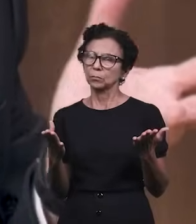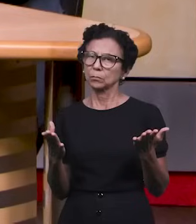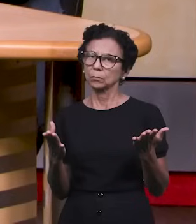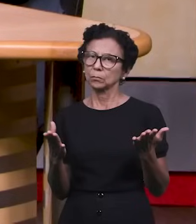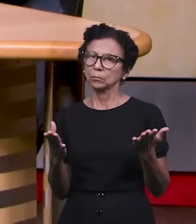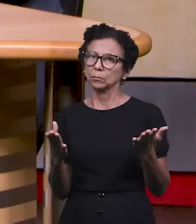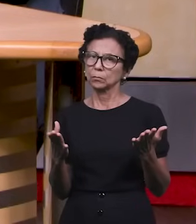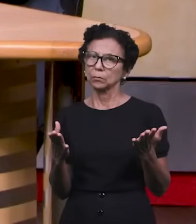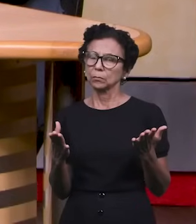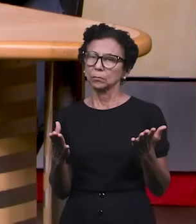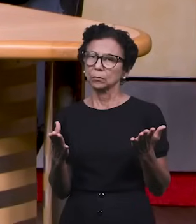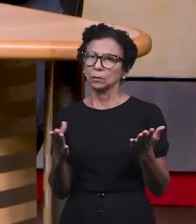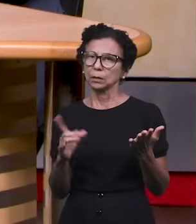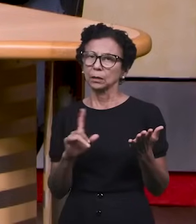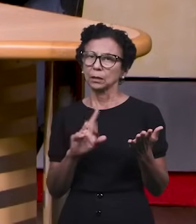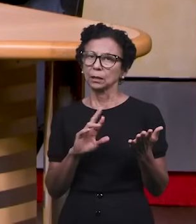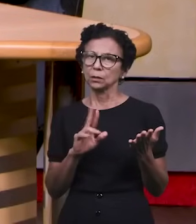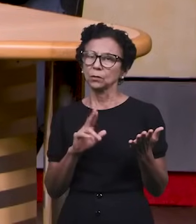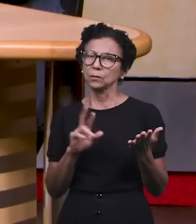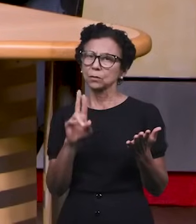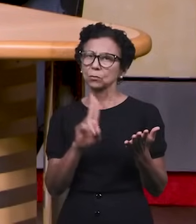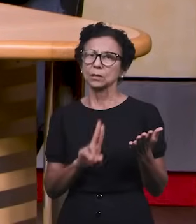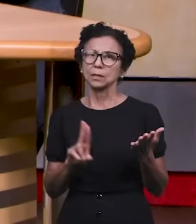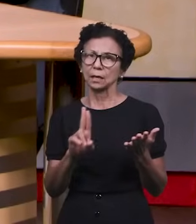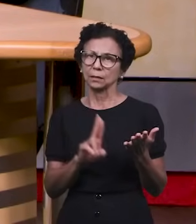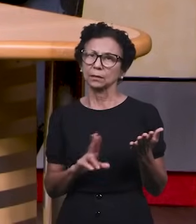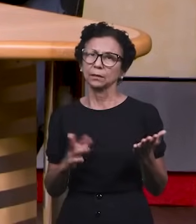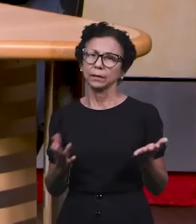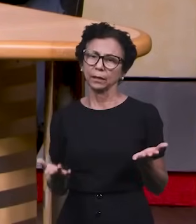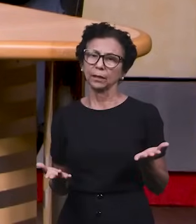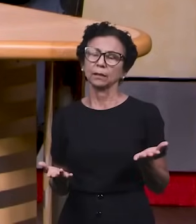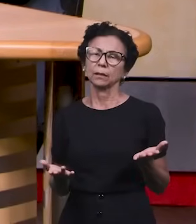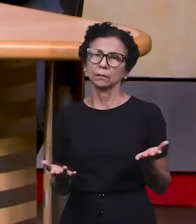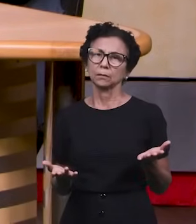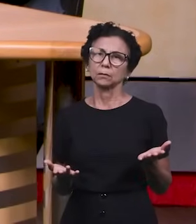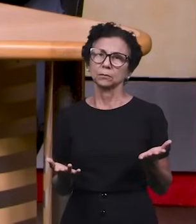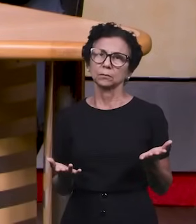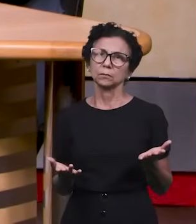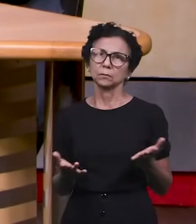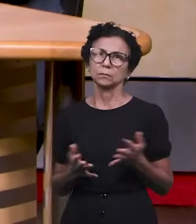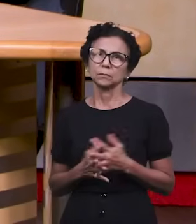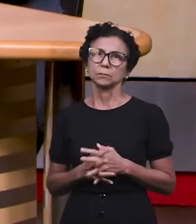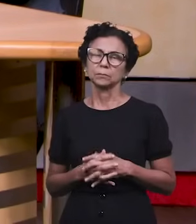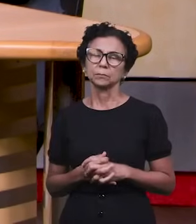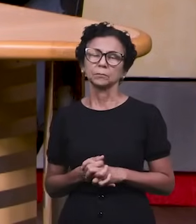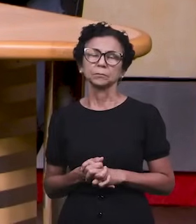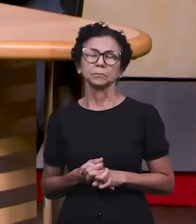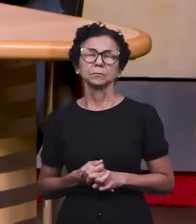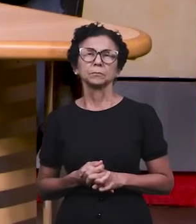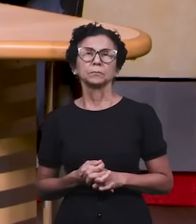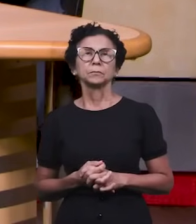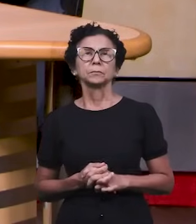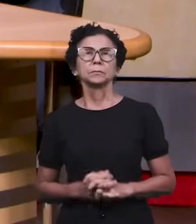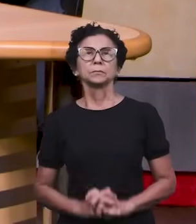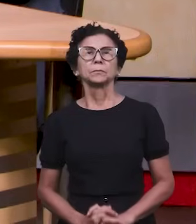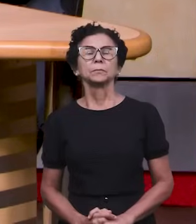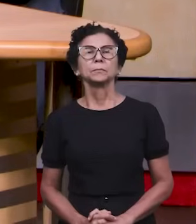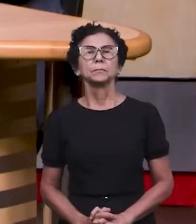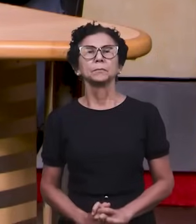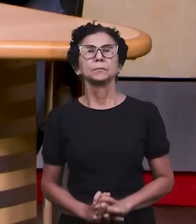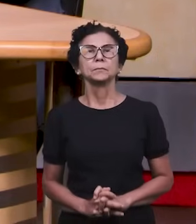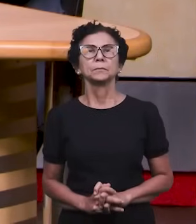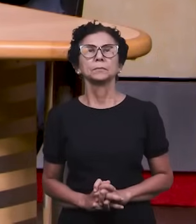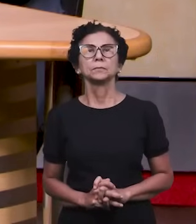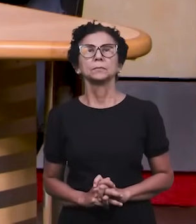Claro. Vai confirmar o que ela pregou, não é sábio, né? Profetiza e outros julguem. Que é uma coisa interessante desse tipo de irmãs